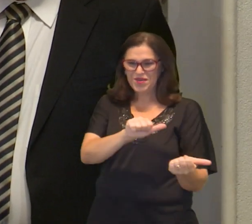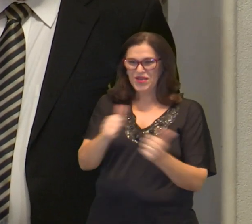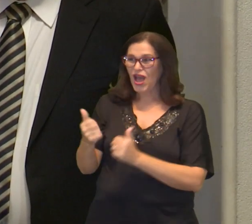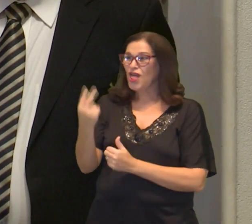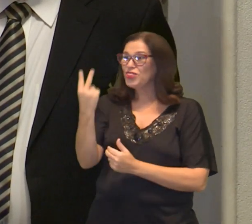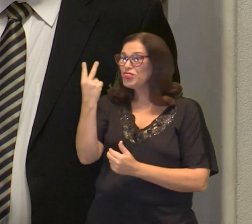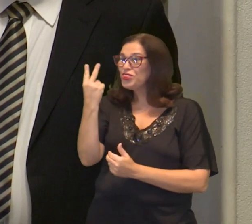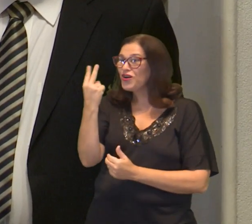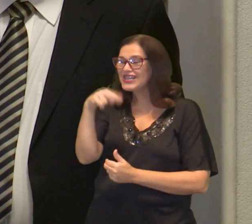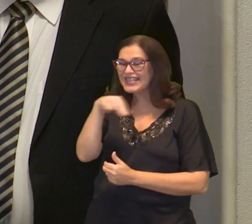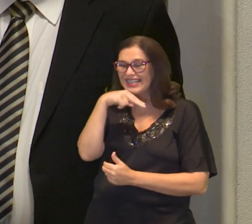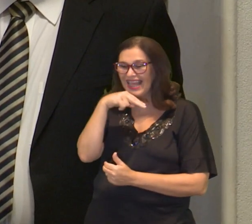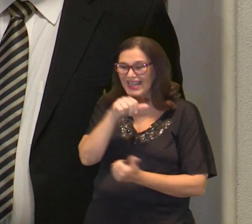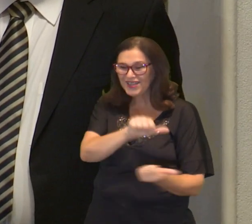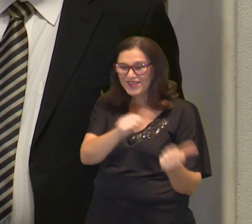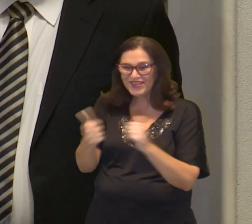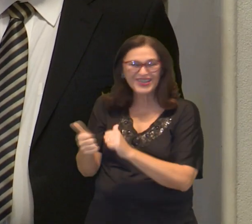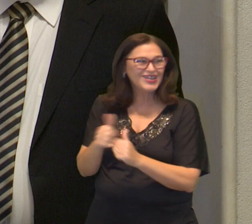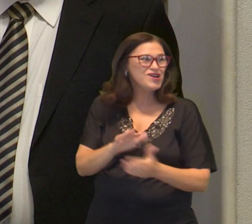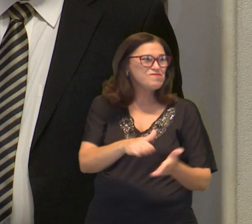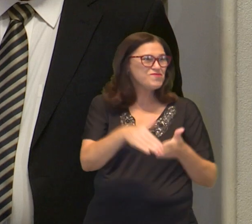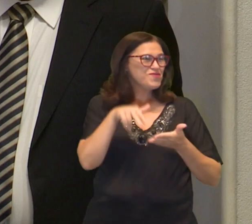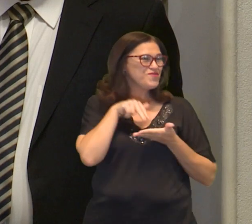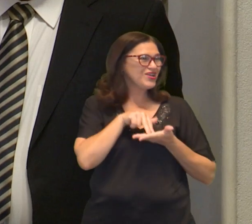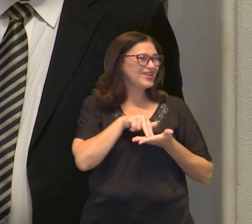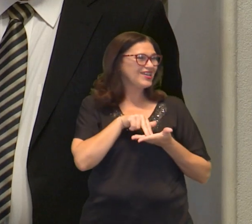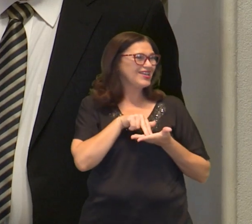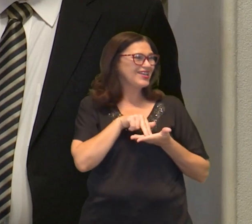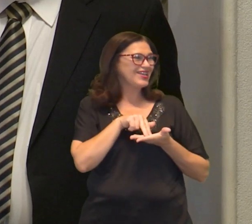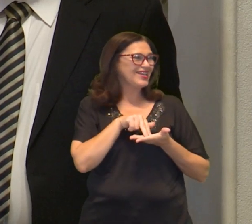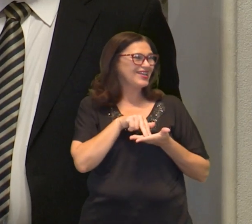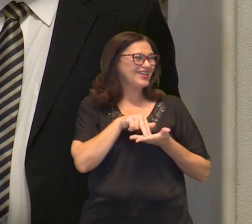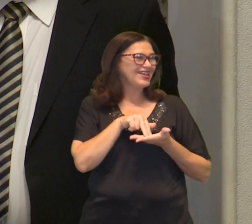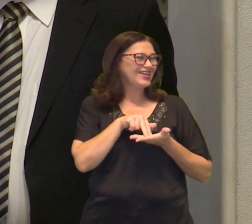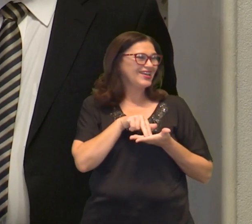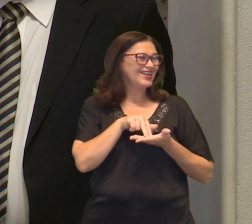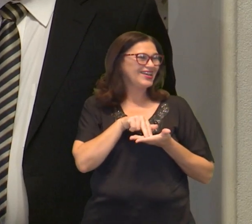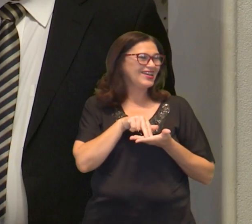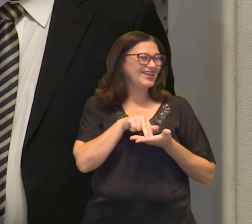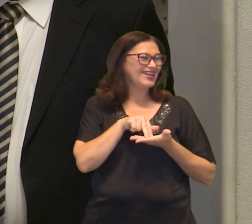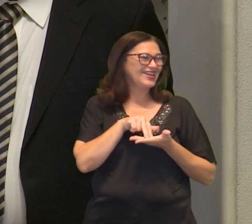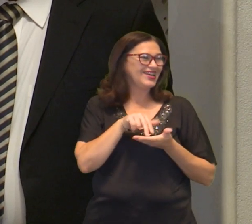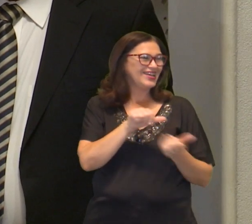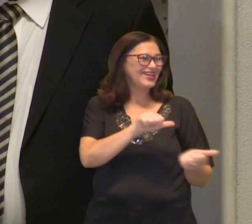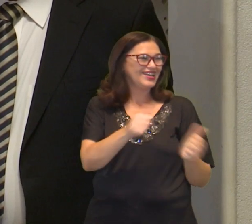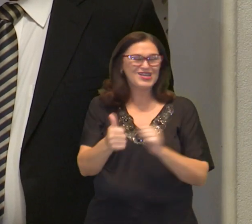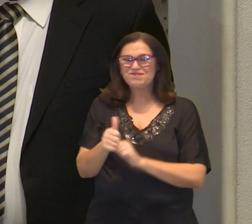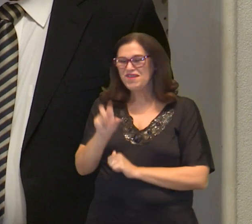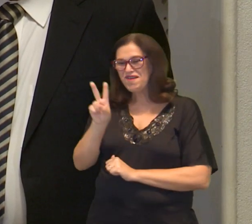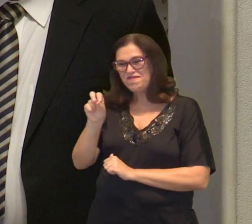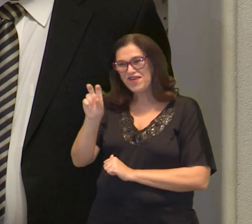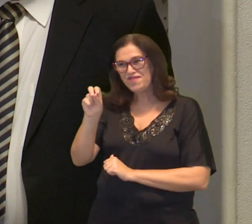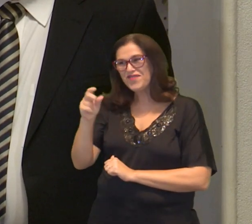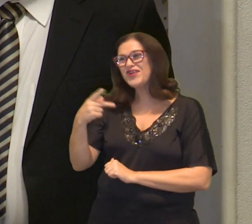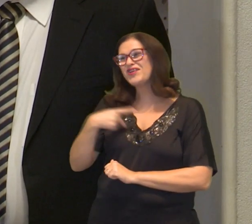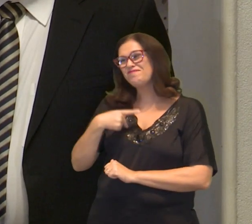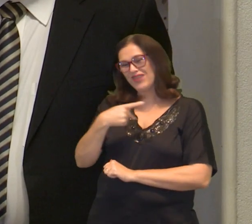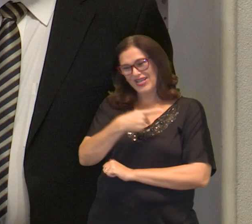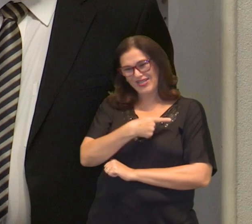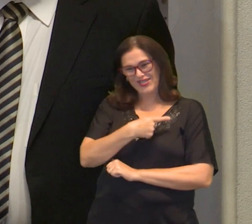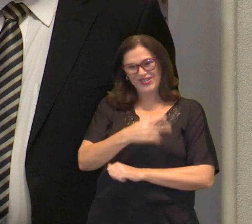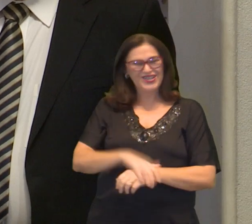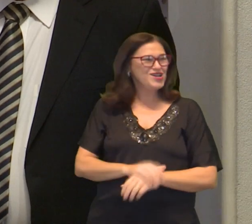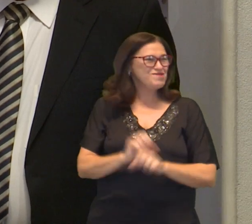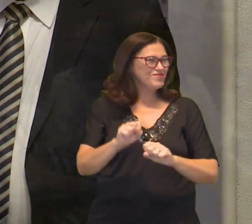2 netos, o João e o Otávio. Fiquem de pé aí. Cadê o João e o Otávio? Serão batizados pelo vovô, que é pastor.